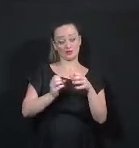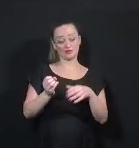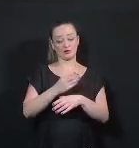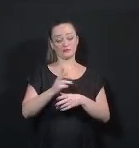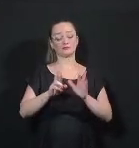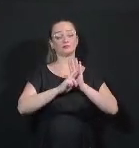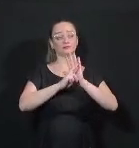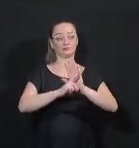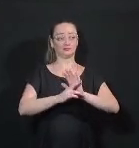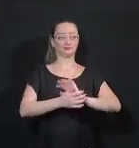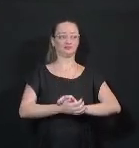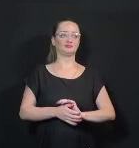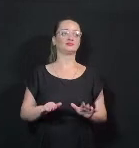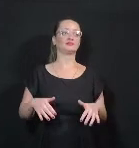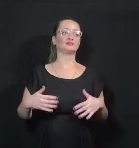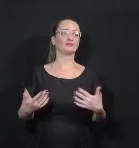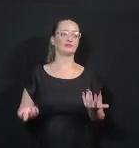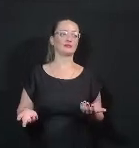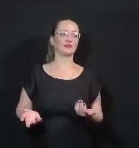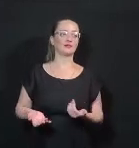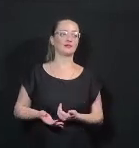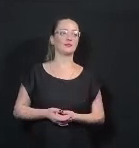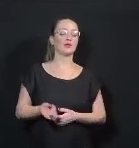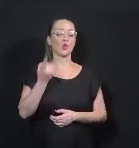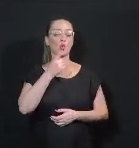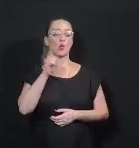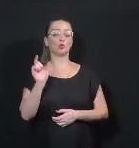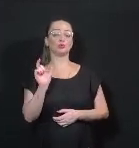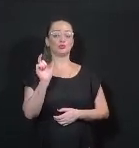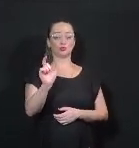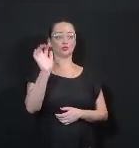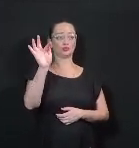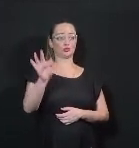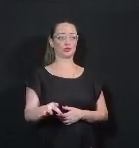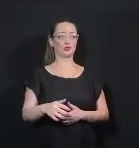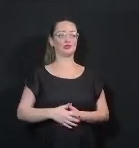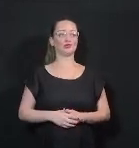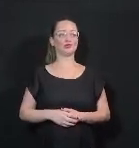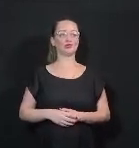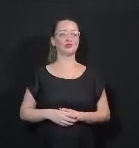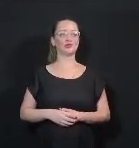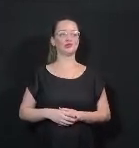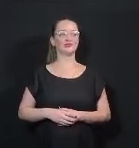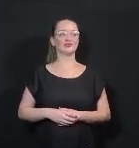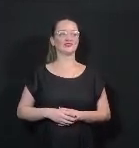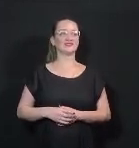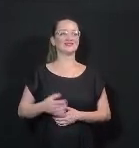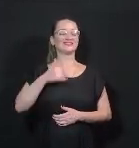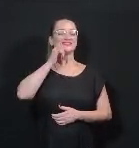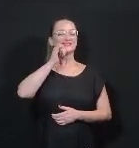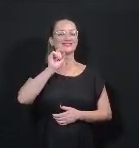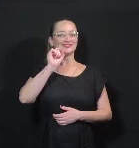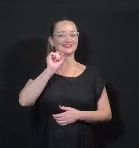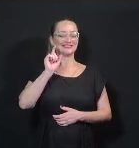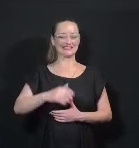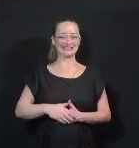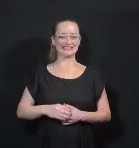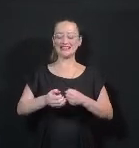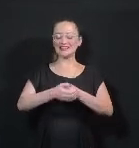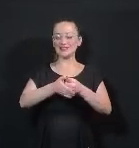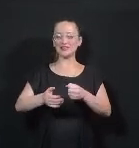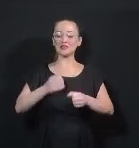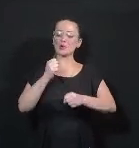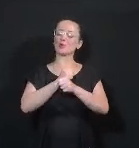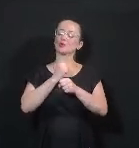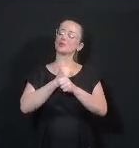representação política. Então, só para a última palavra final, eu quero dizer o seguinte: democracia a gente constrói